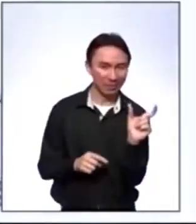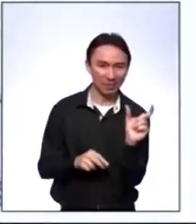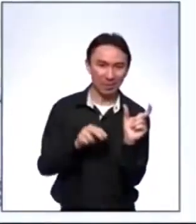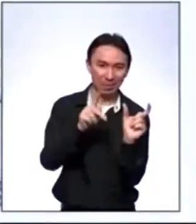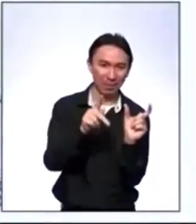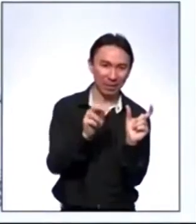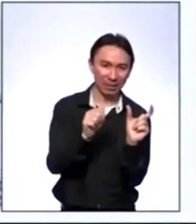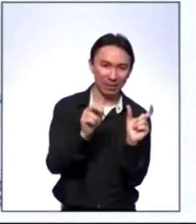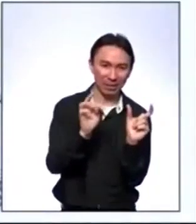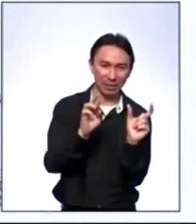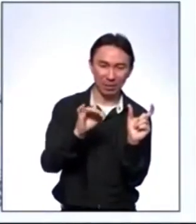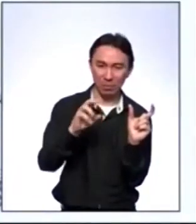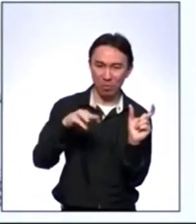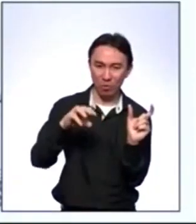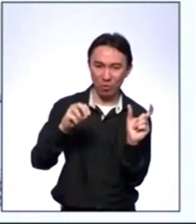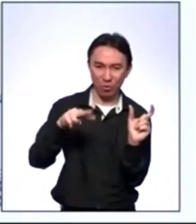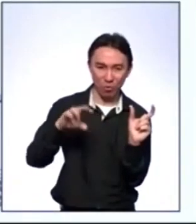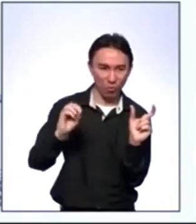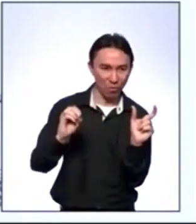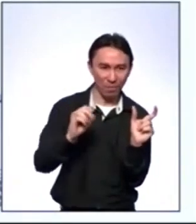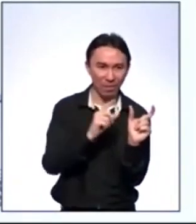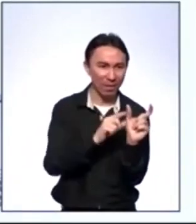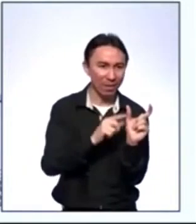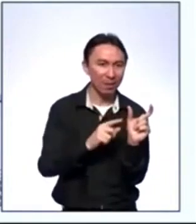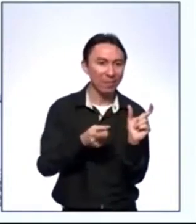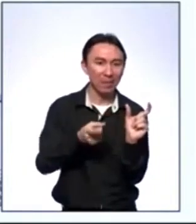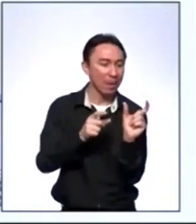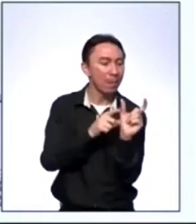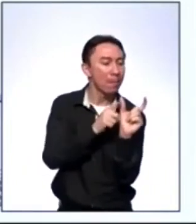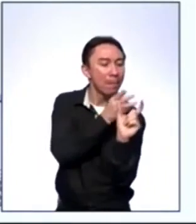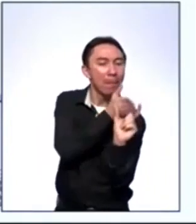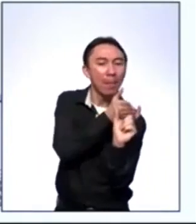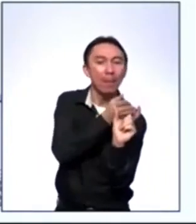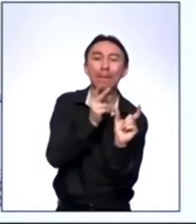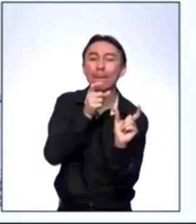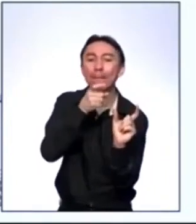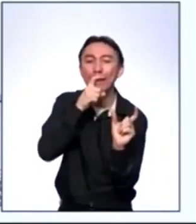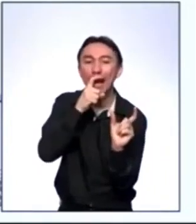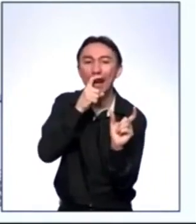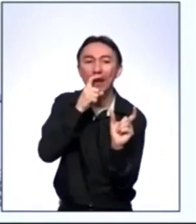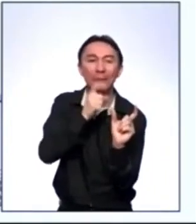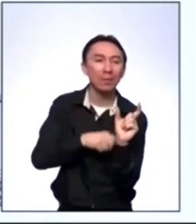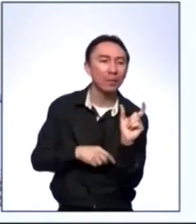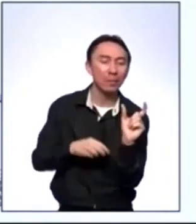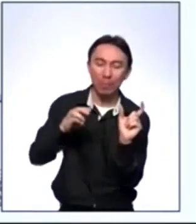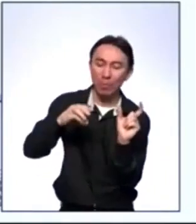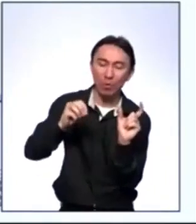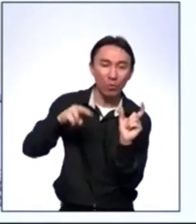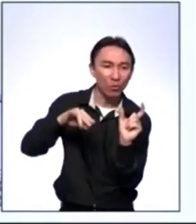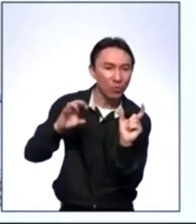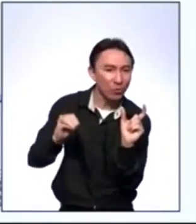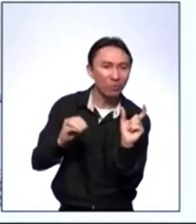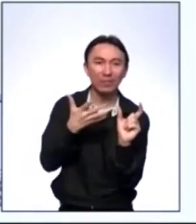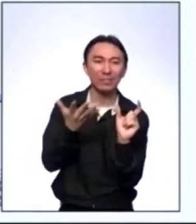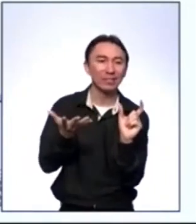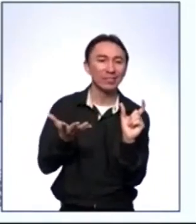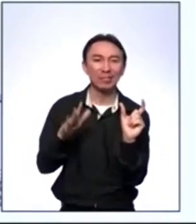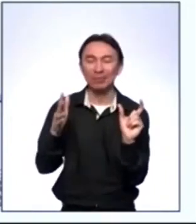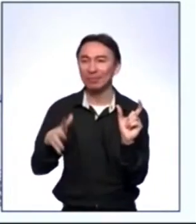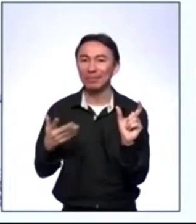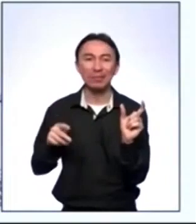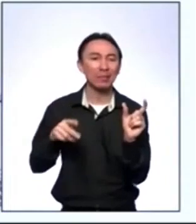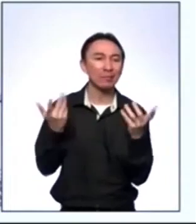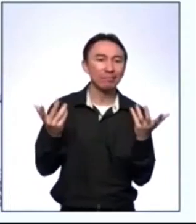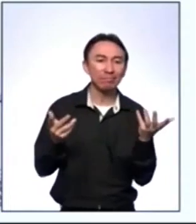lá, pater, pai. Pai, monium, situação, ação, um